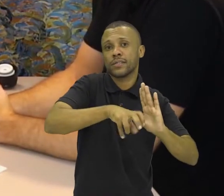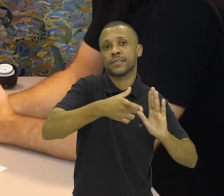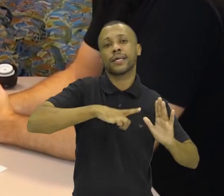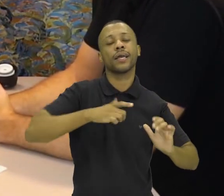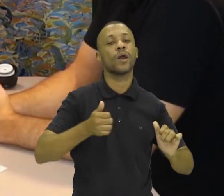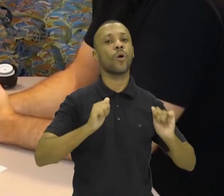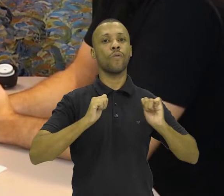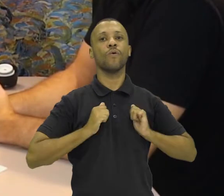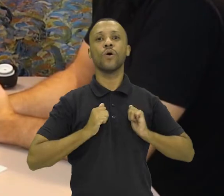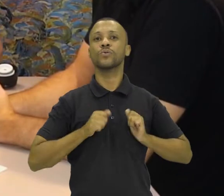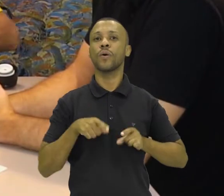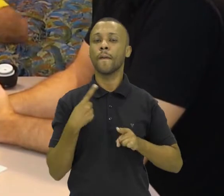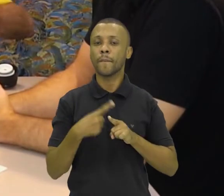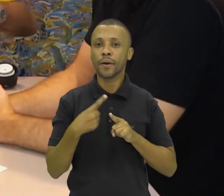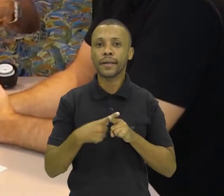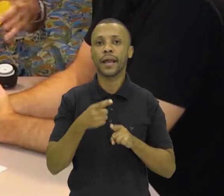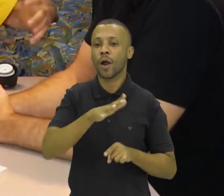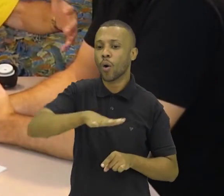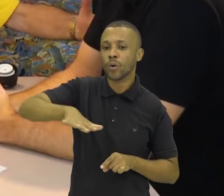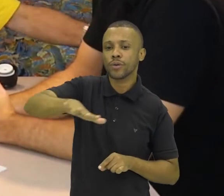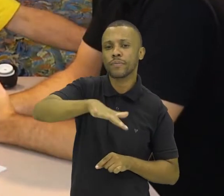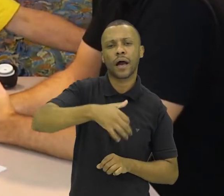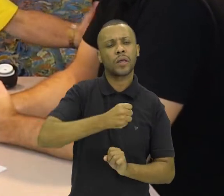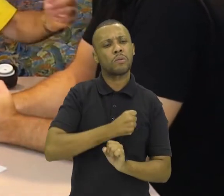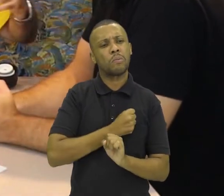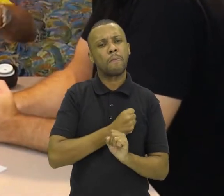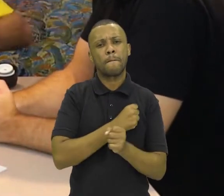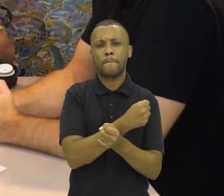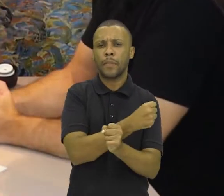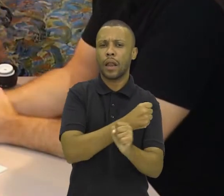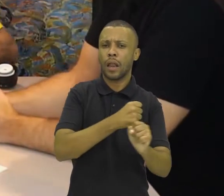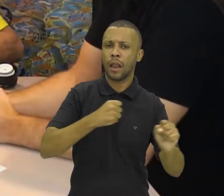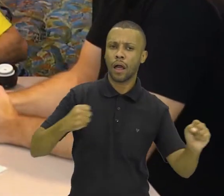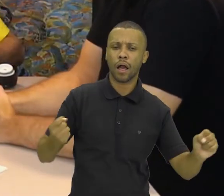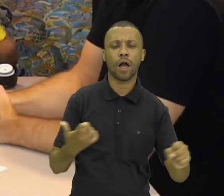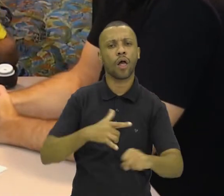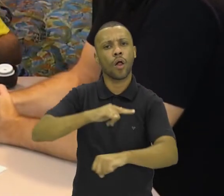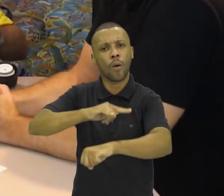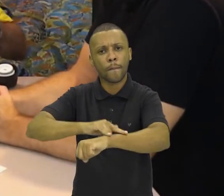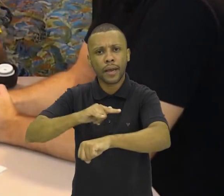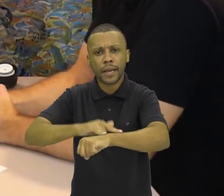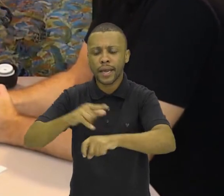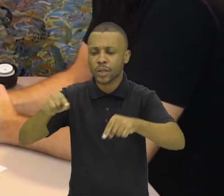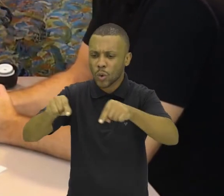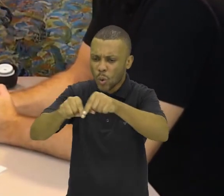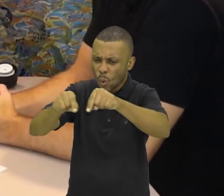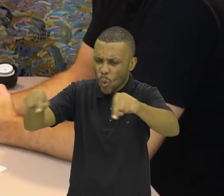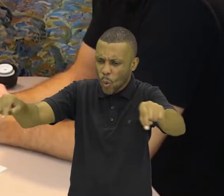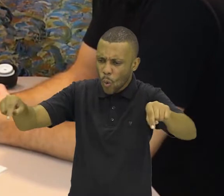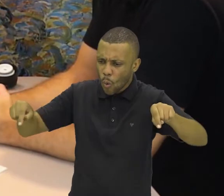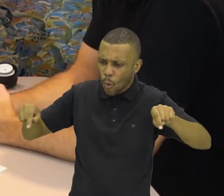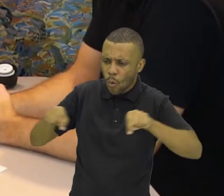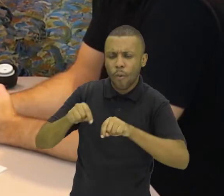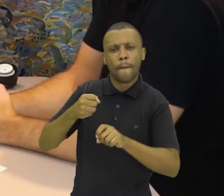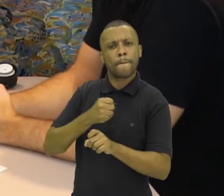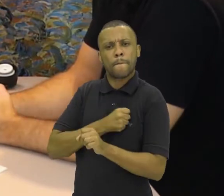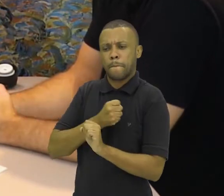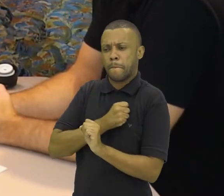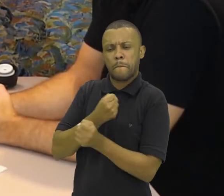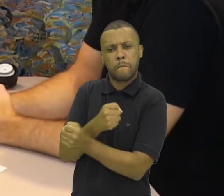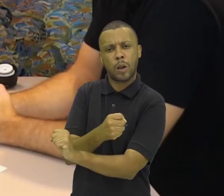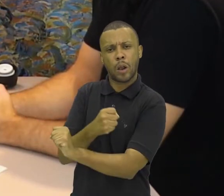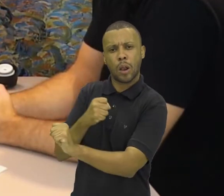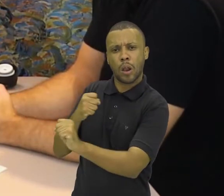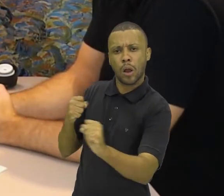é cadeirante. Porque os espaços são mais amplos, o banheiro é mais amplo. Tá? Então, ao